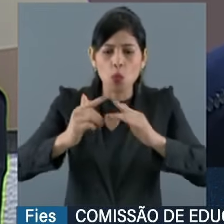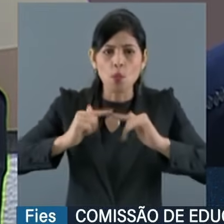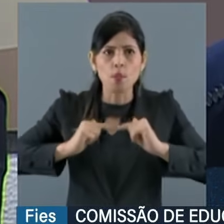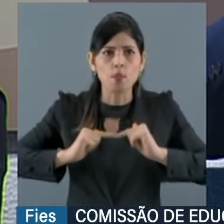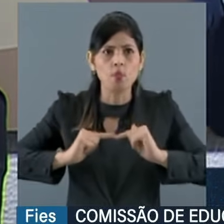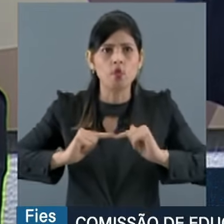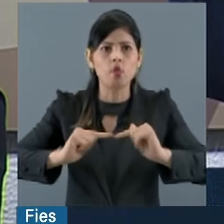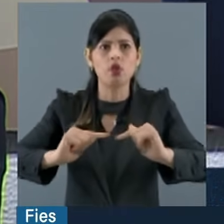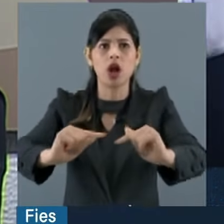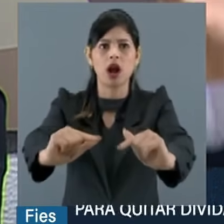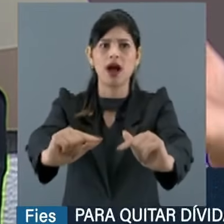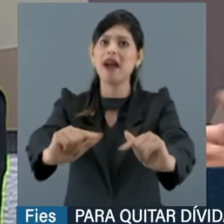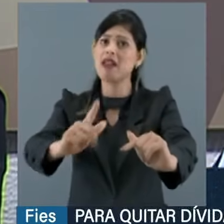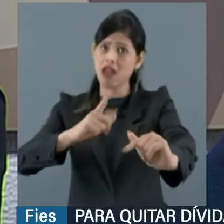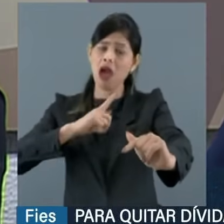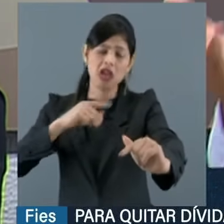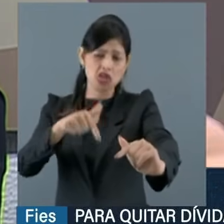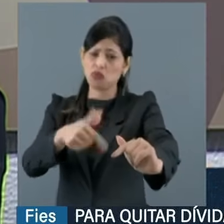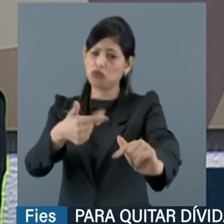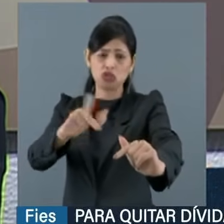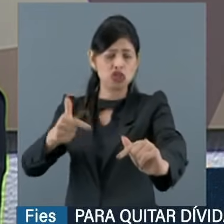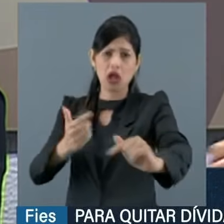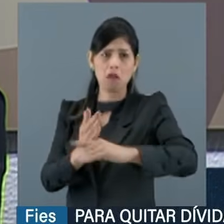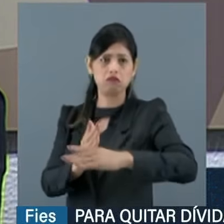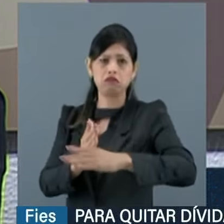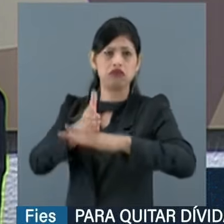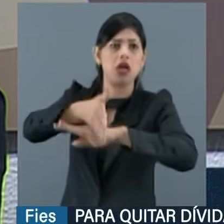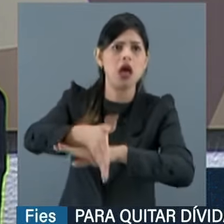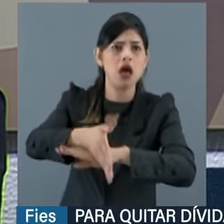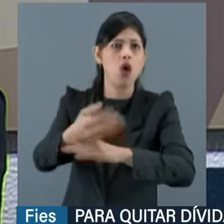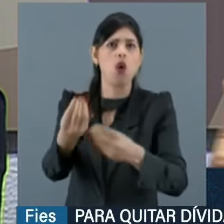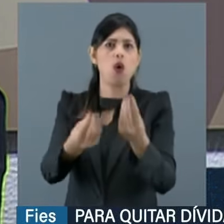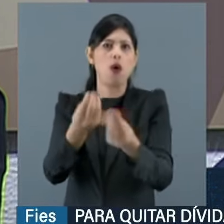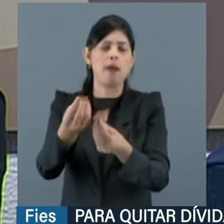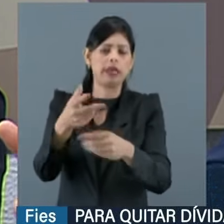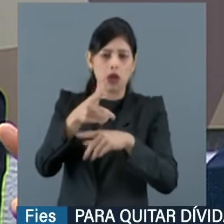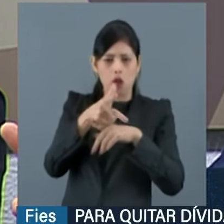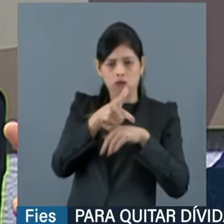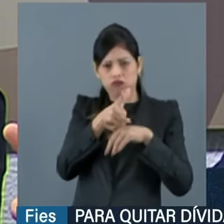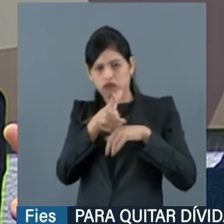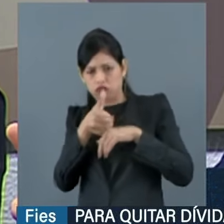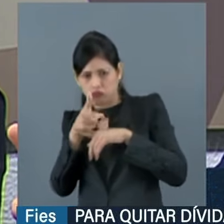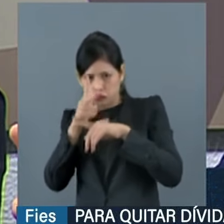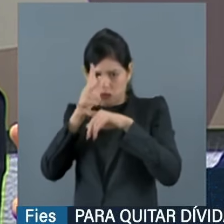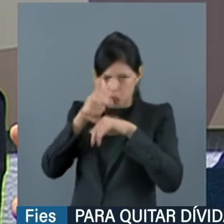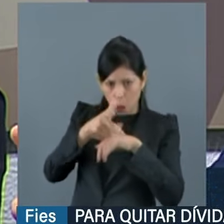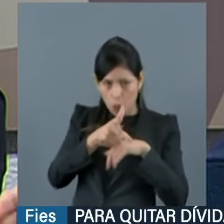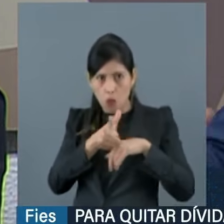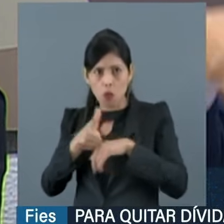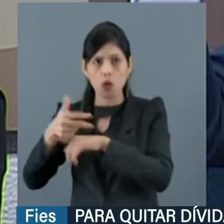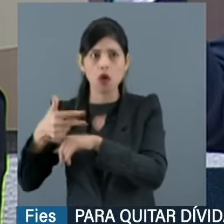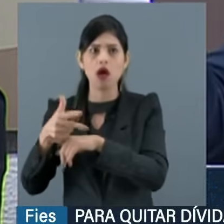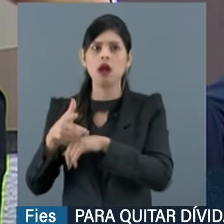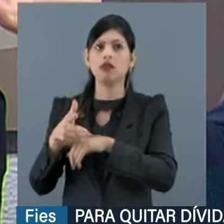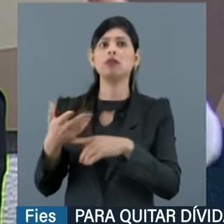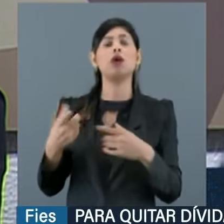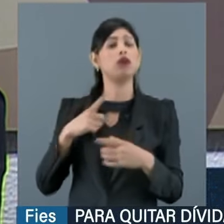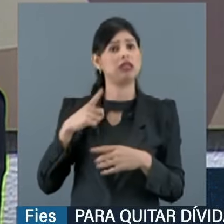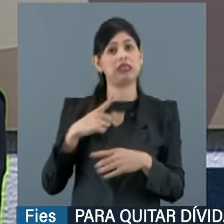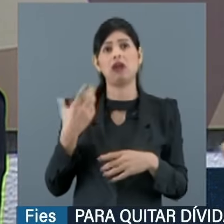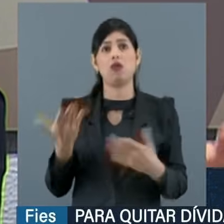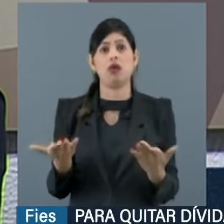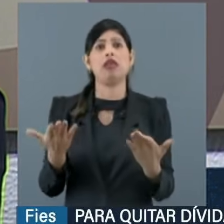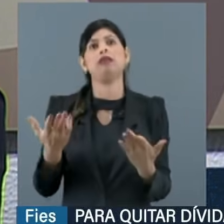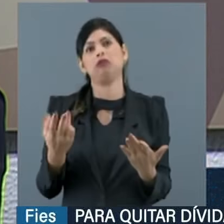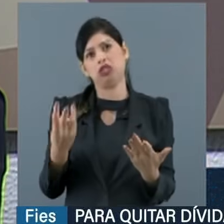aconteceu também no Senado, aconteceu no GDF e em outros órgãos. O contrato dispunha sobre conservação em 30 dias. 7 meses depois,